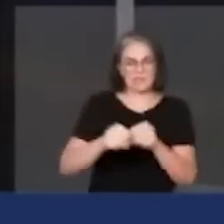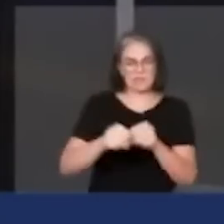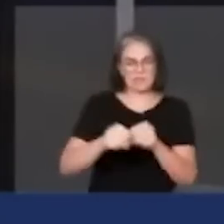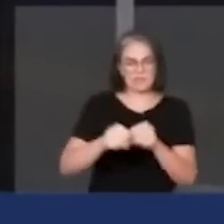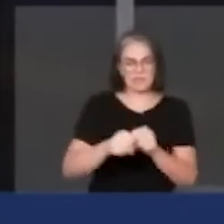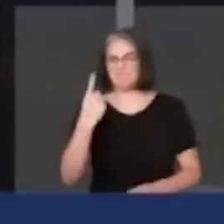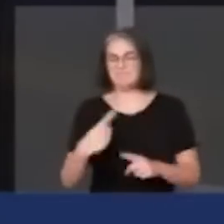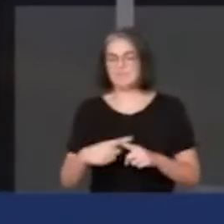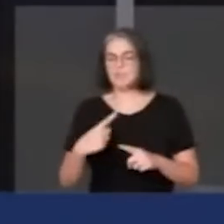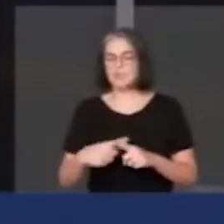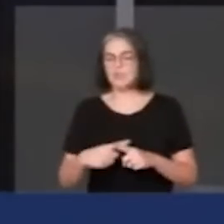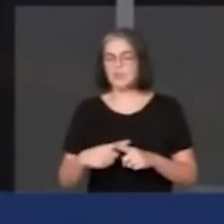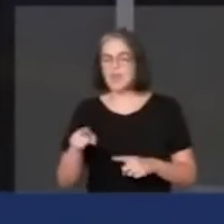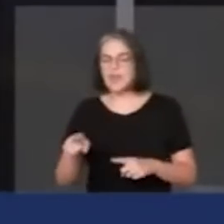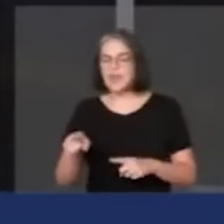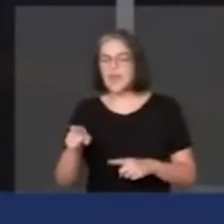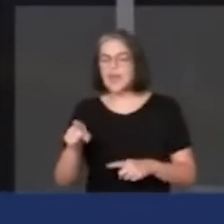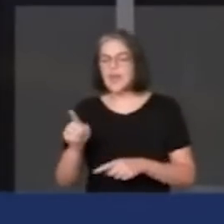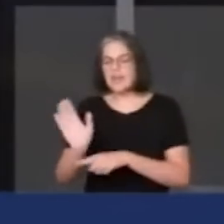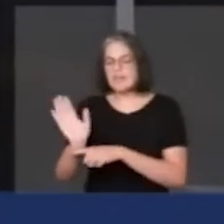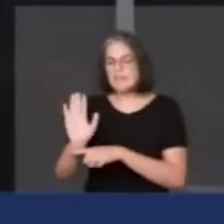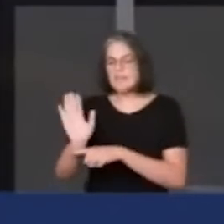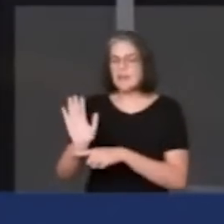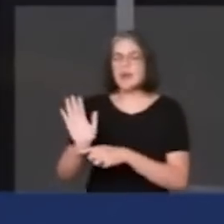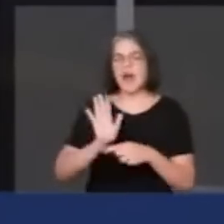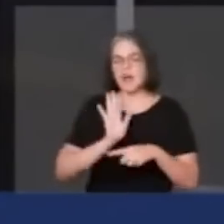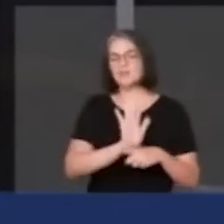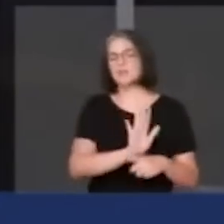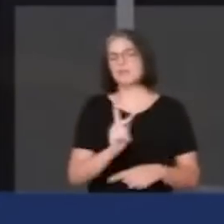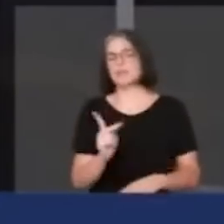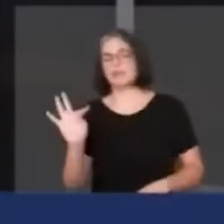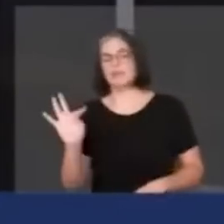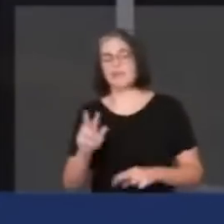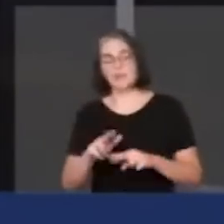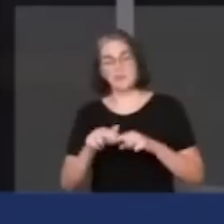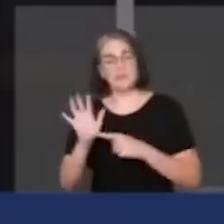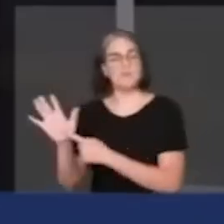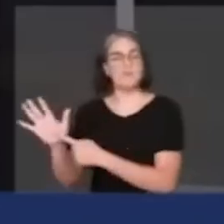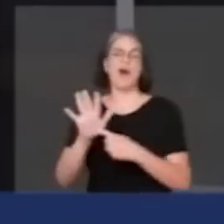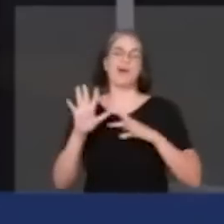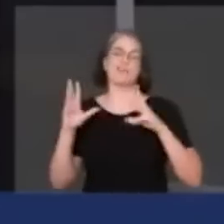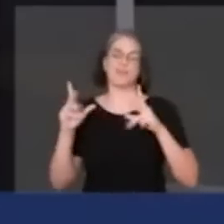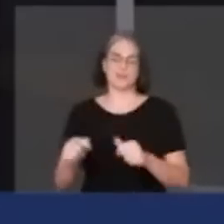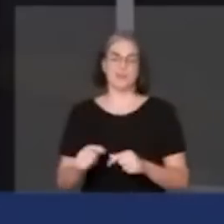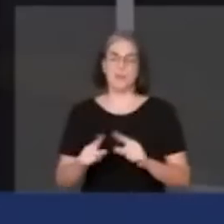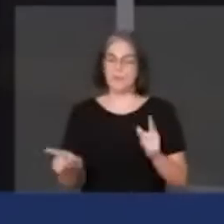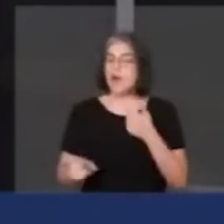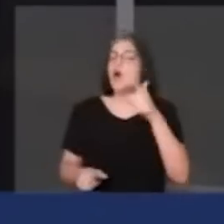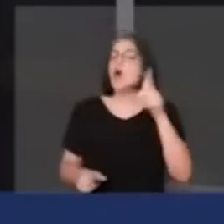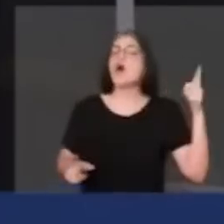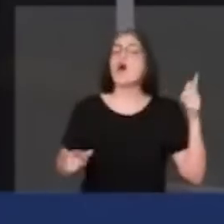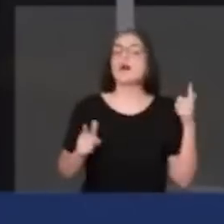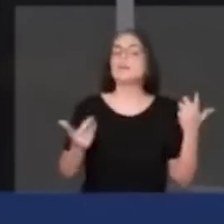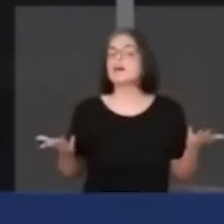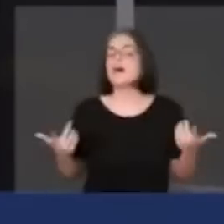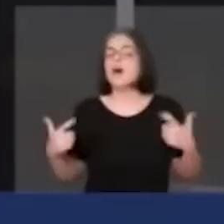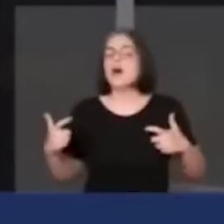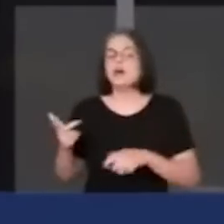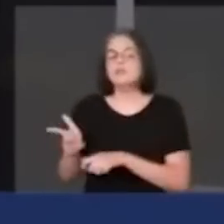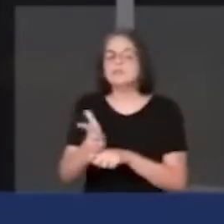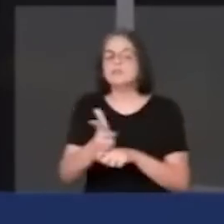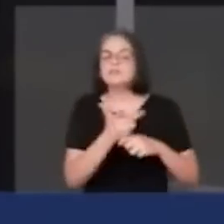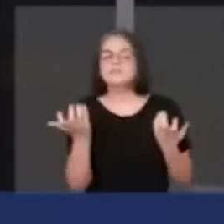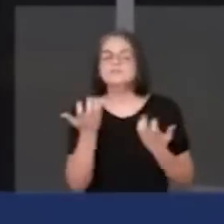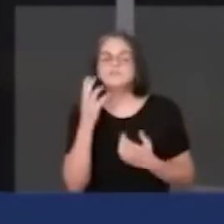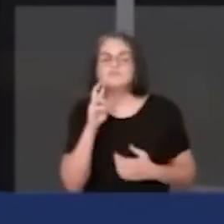selecionada, que serve ao PT, por isso que vem à tona. As demais, se Deus quiser, deputado André, a gente vai ter que botar pressão no presidente